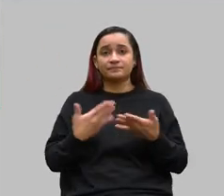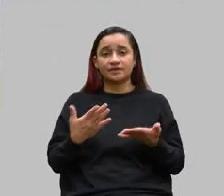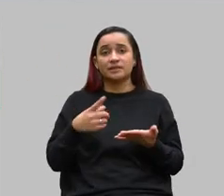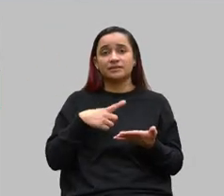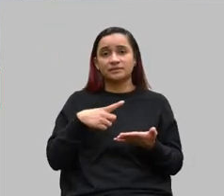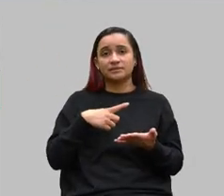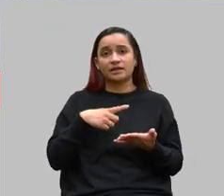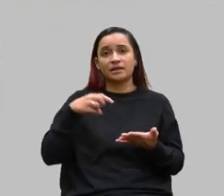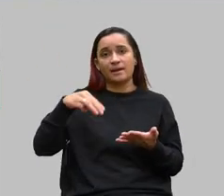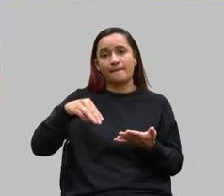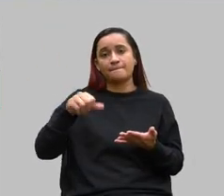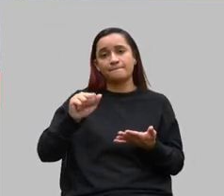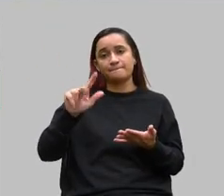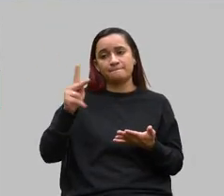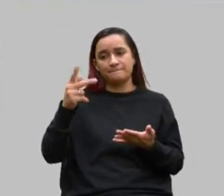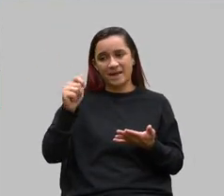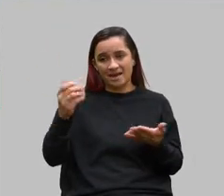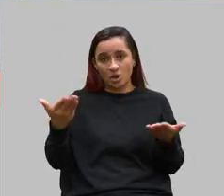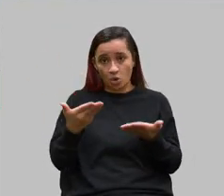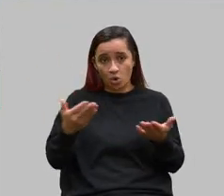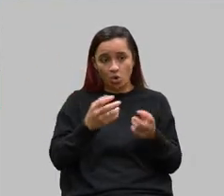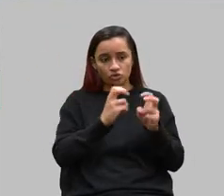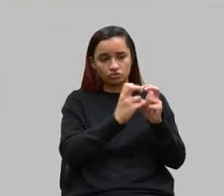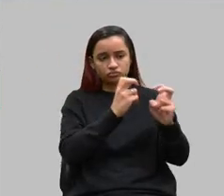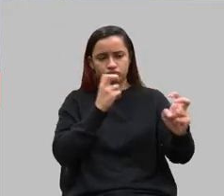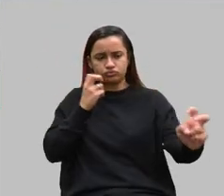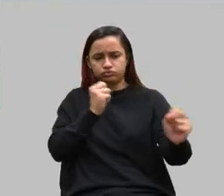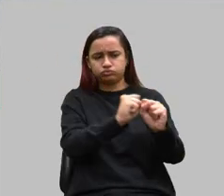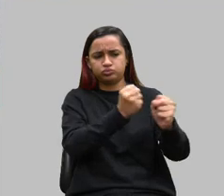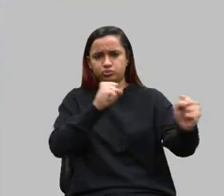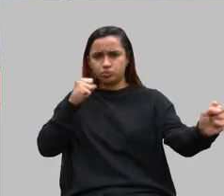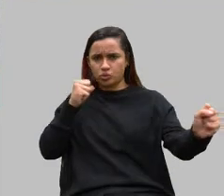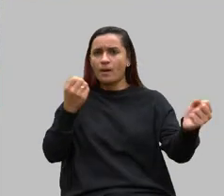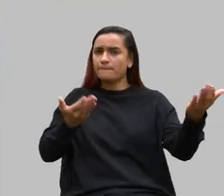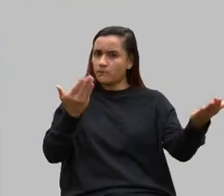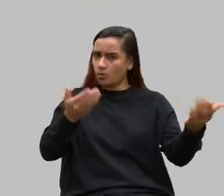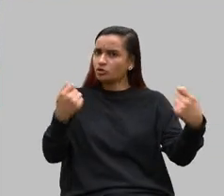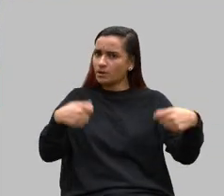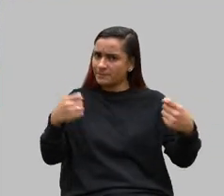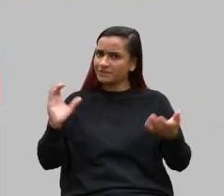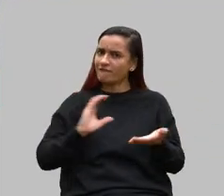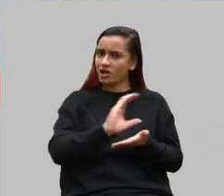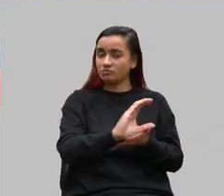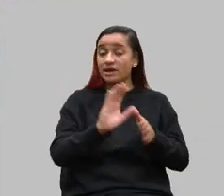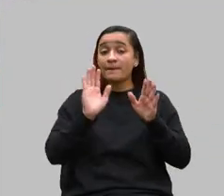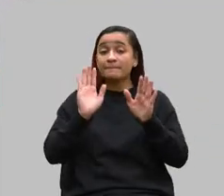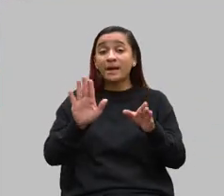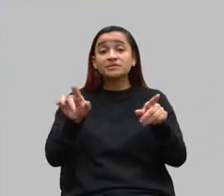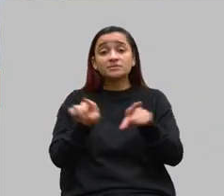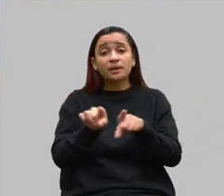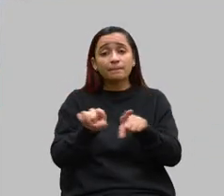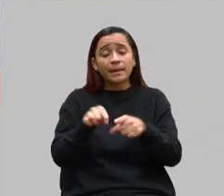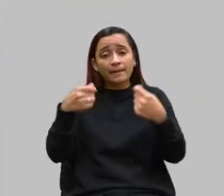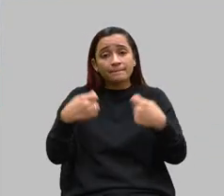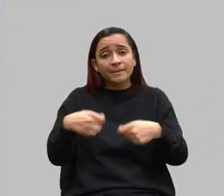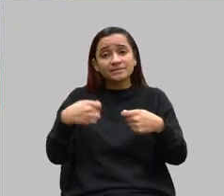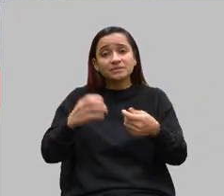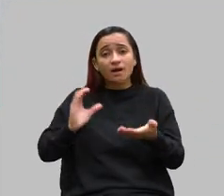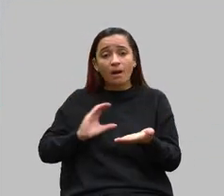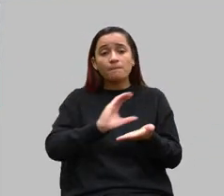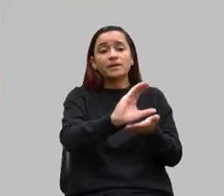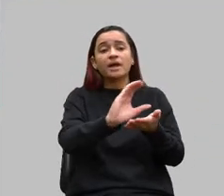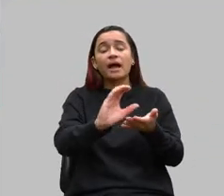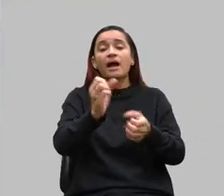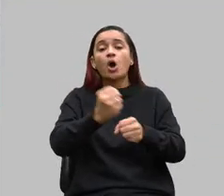que tem hoje no estado Mas ele também precisa ser ser aplicado em obras que